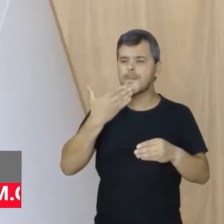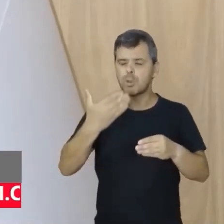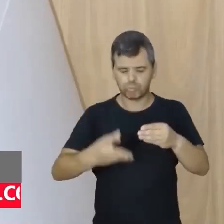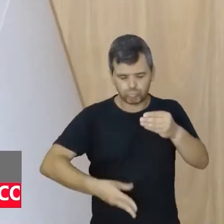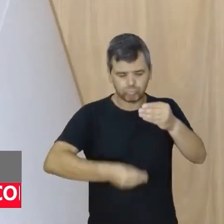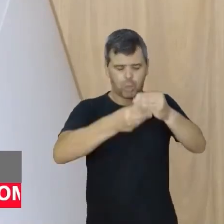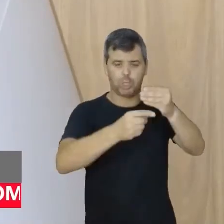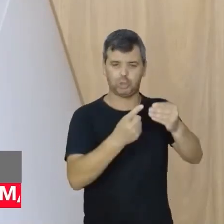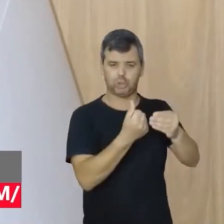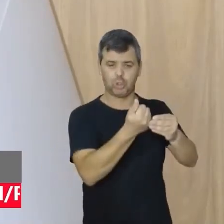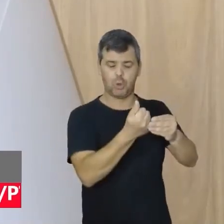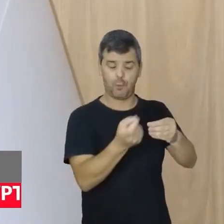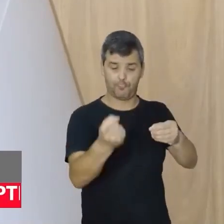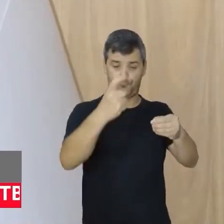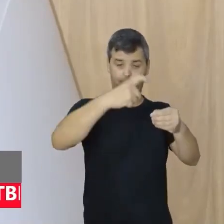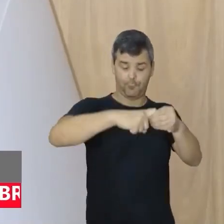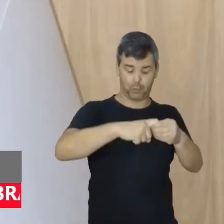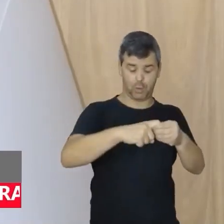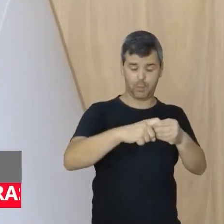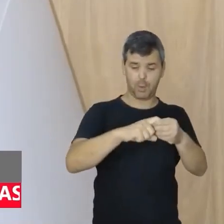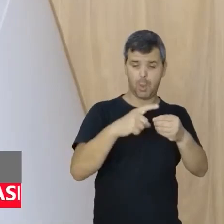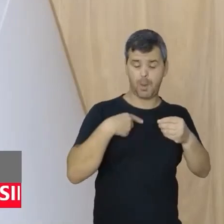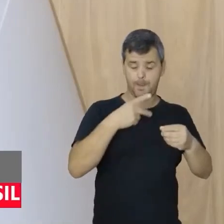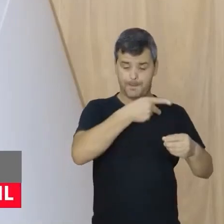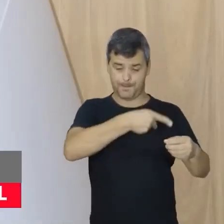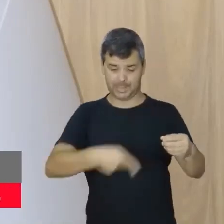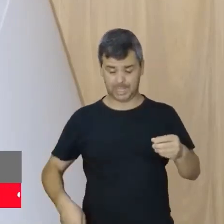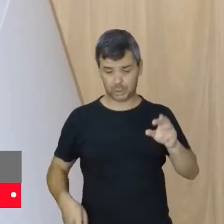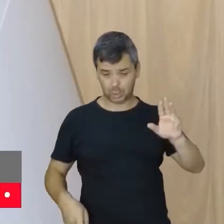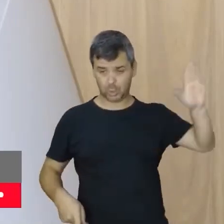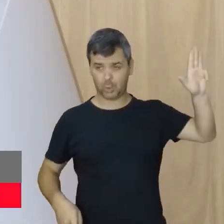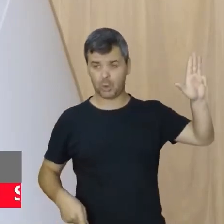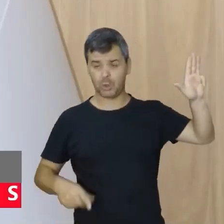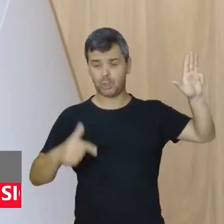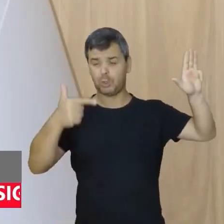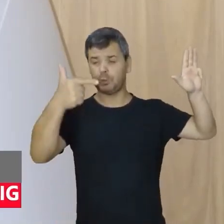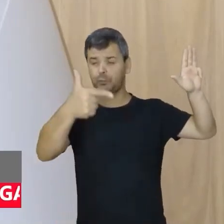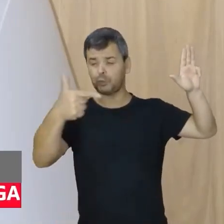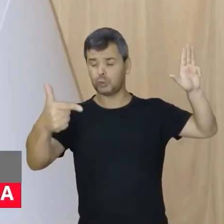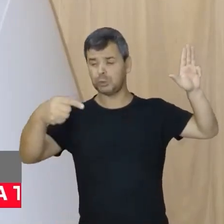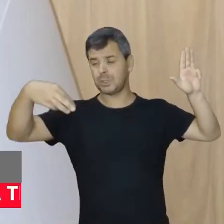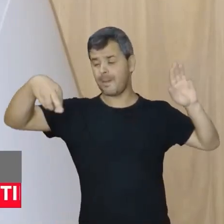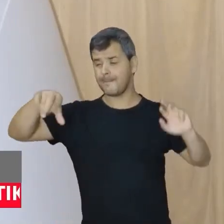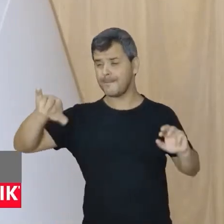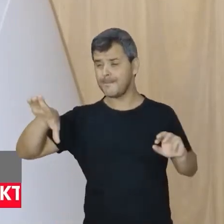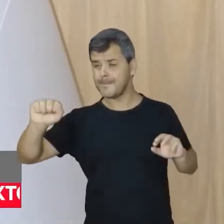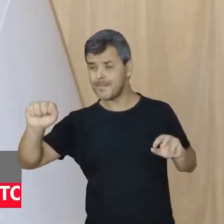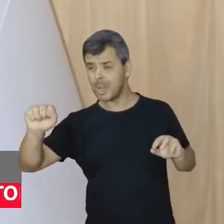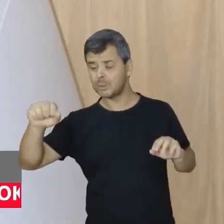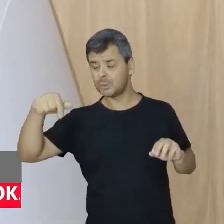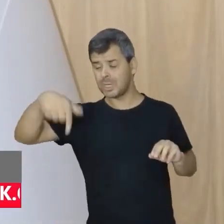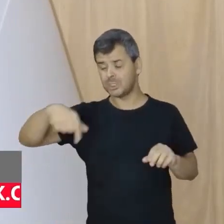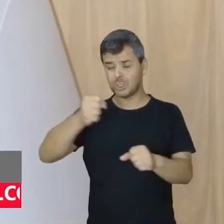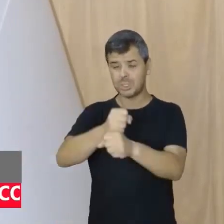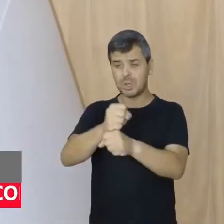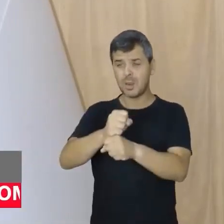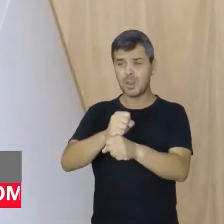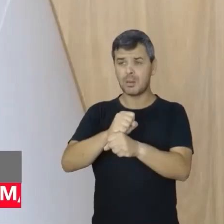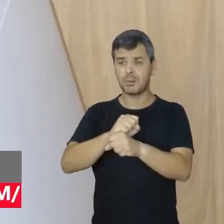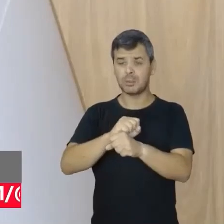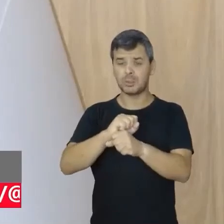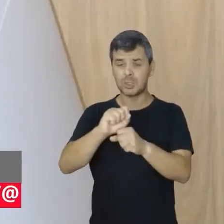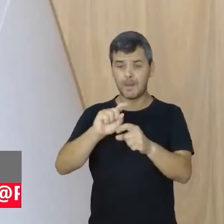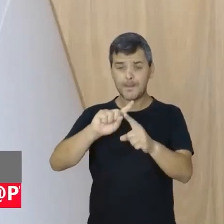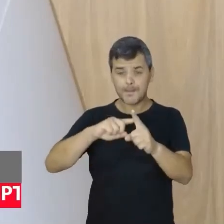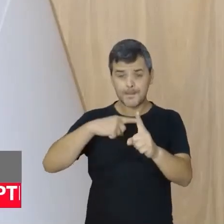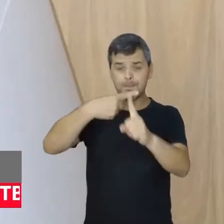agora retomamos o PA, o presidente Lula lançou no dia 22 de março, lá em Pernambuco deste ano, e já anunciou 500